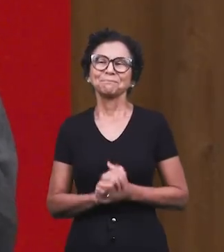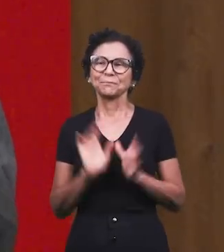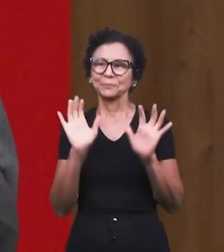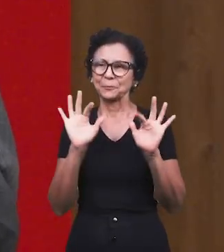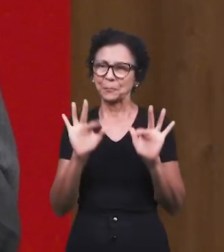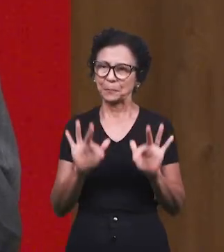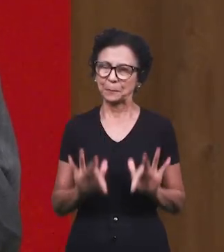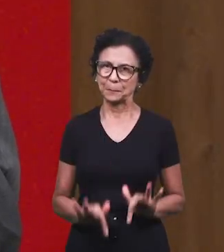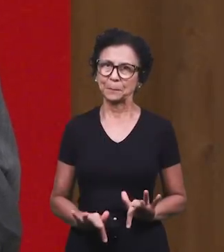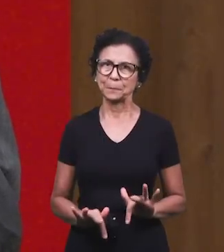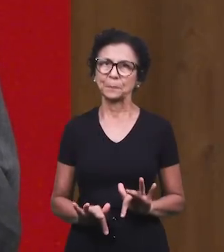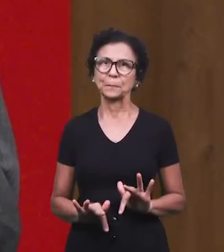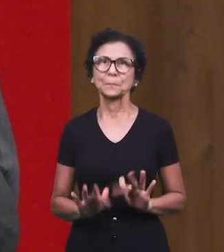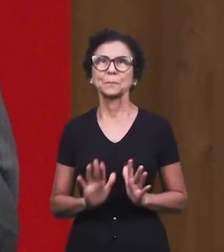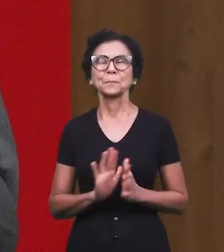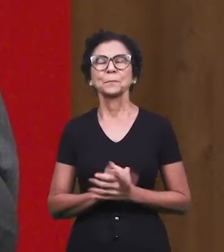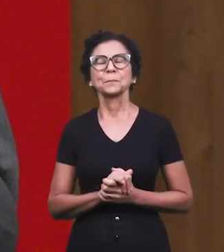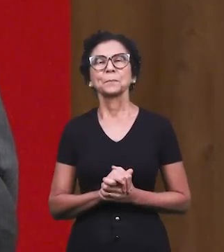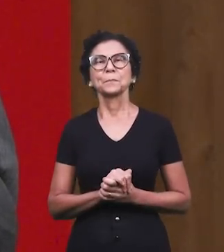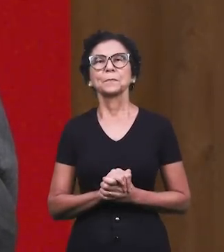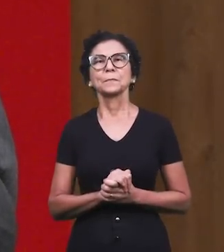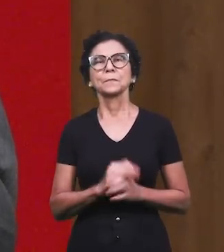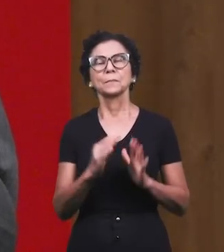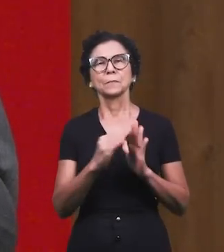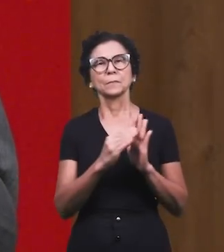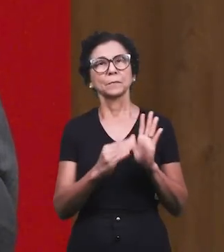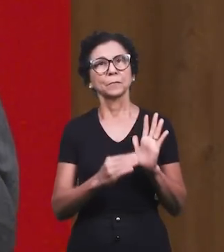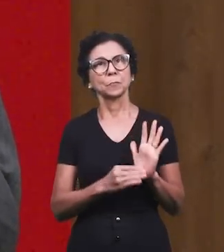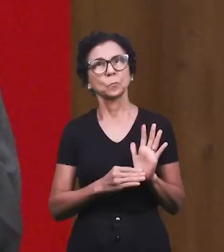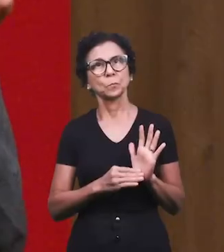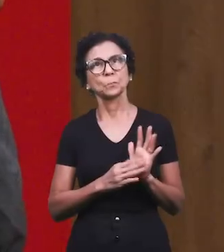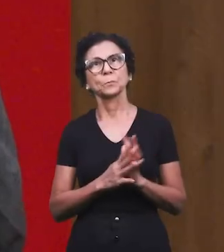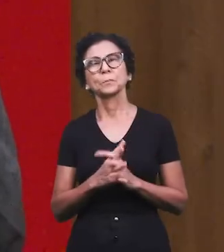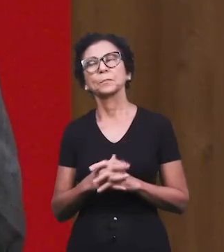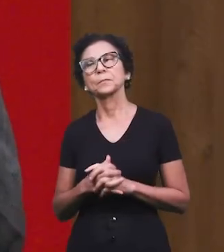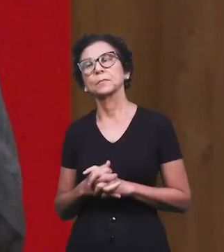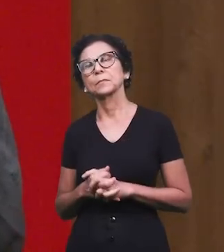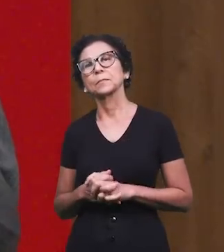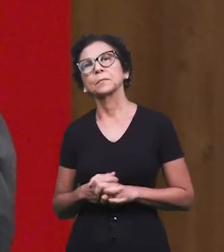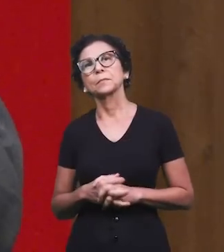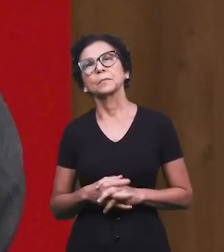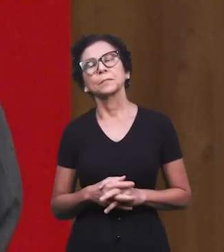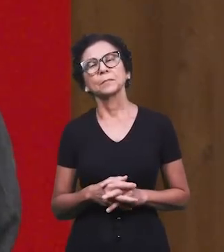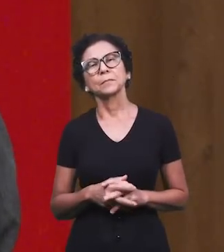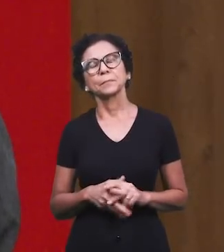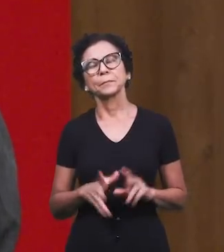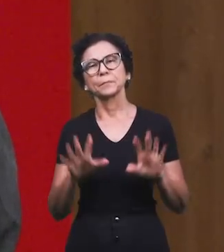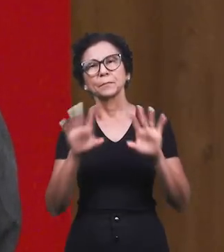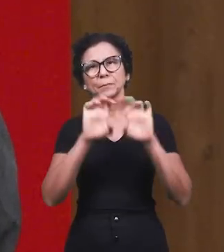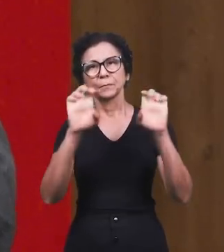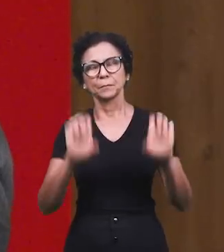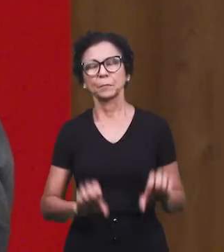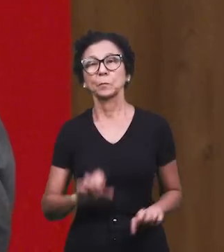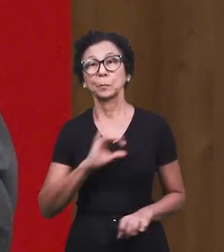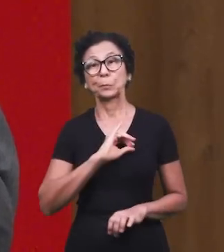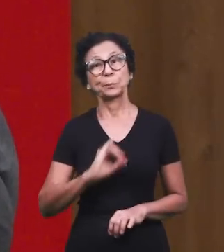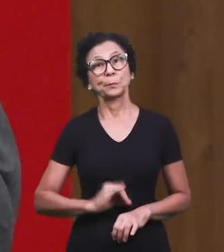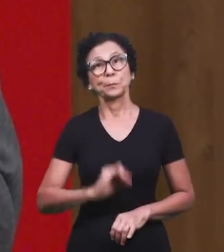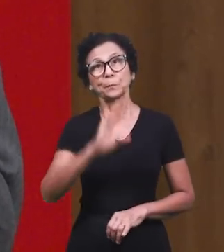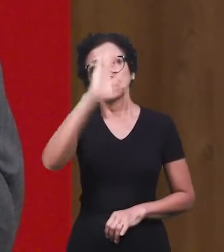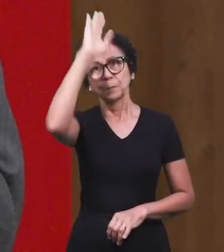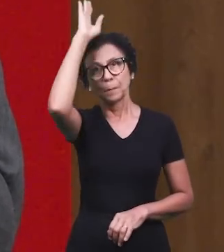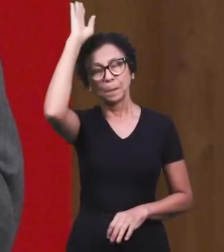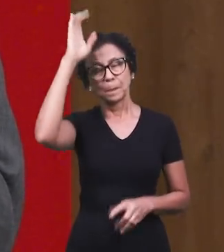nós chegamos ao final deste episódio que versou sobre a estrutura do Império Romano. Então nós vimos aqui que